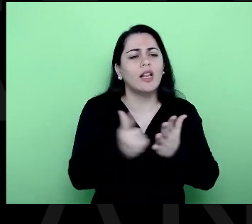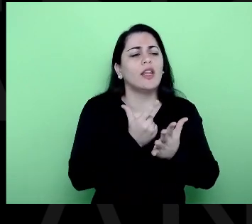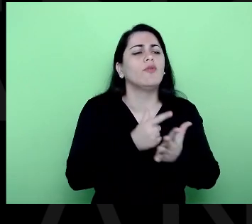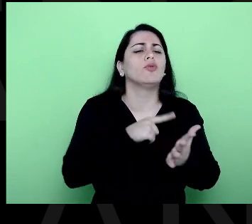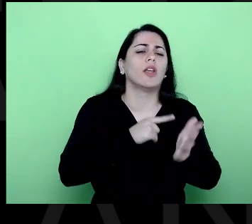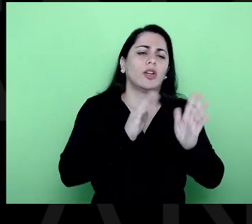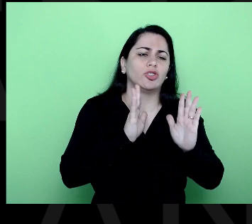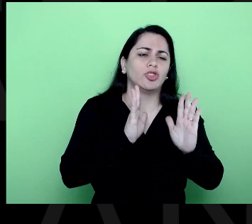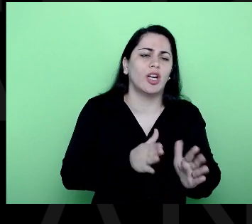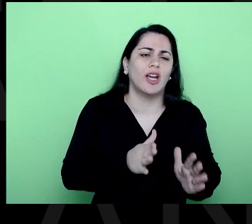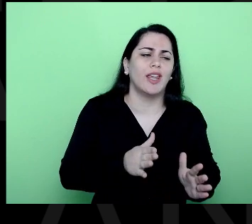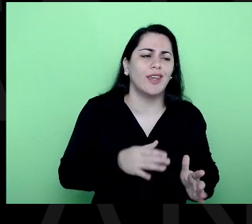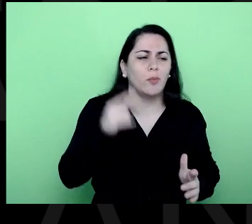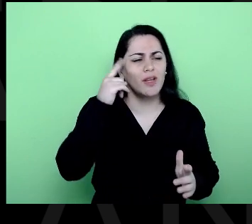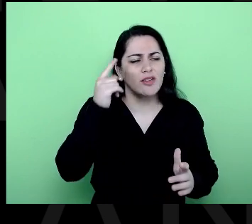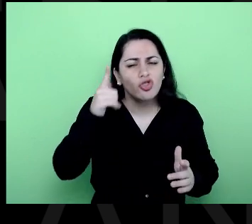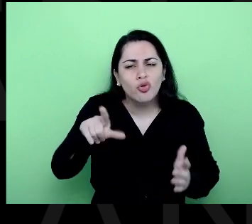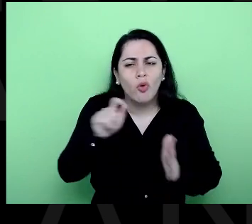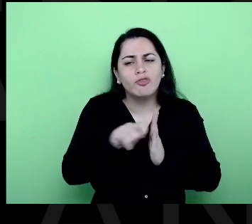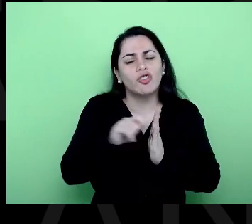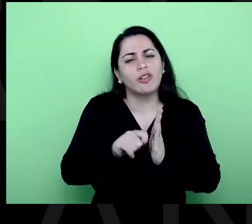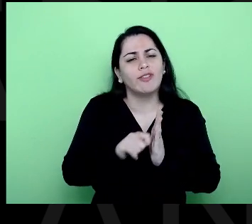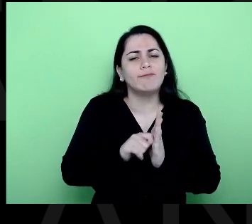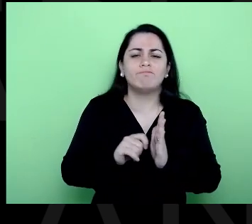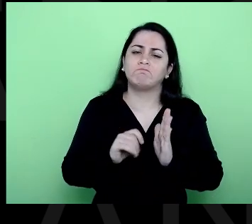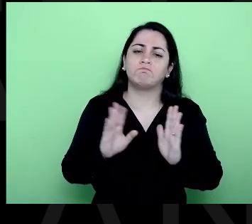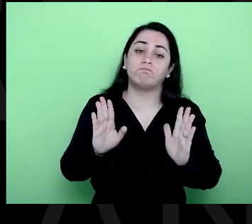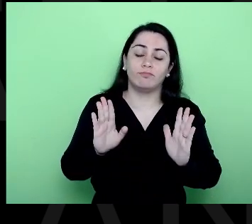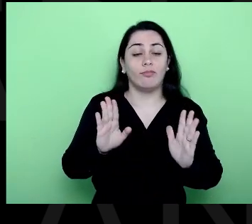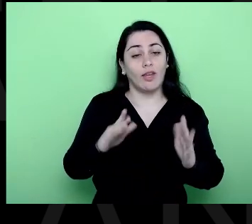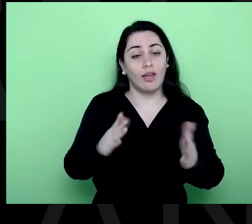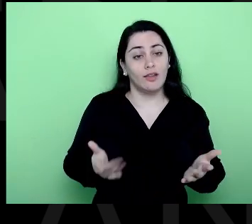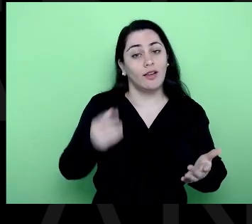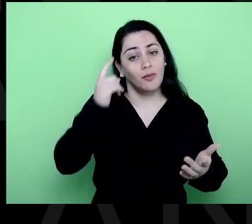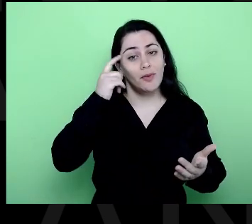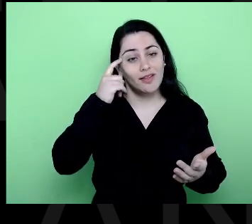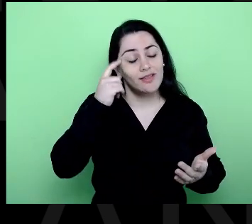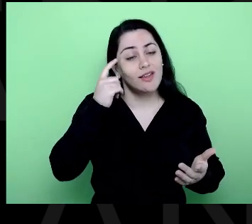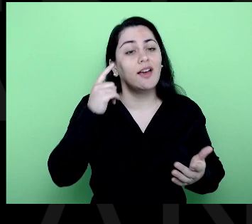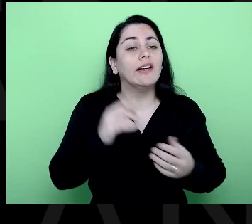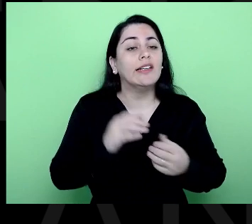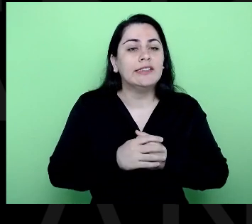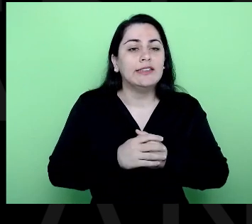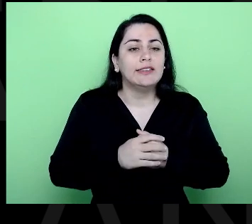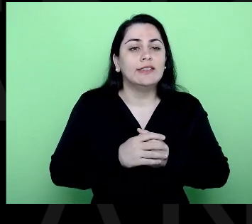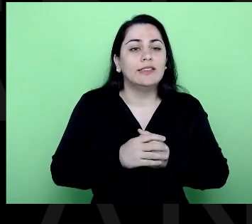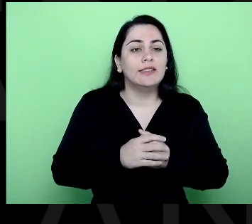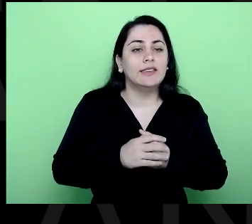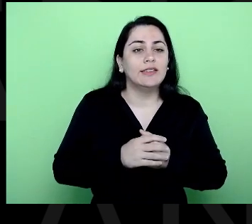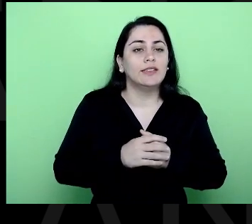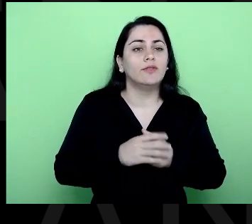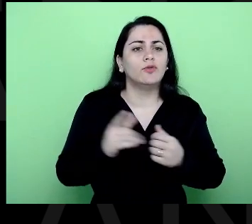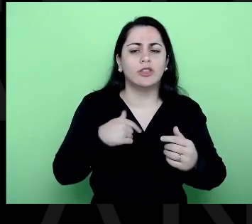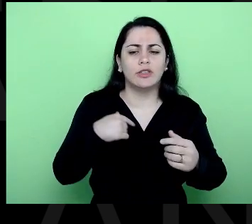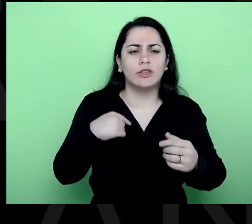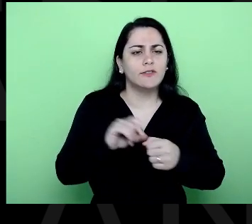pensaria duas vezes. Então, eu acho que além, e você pegou e matou a pau,